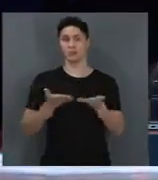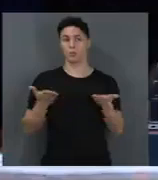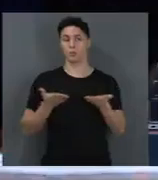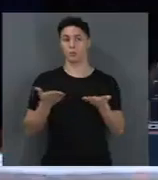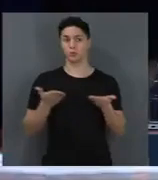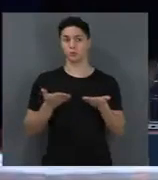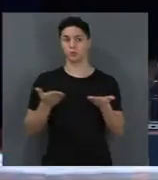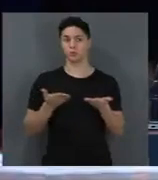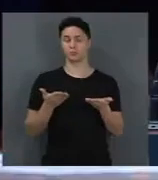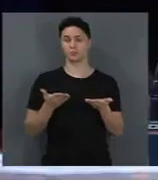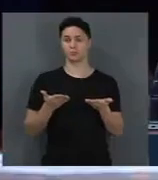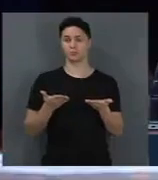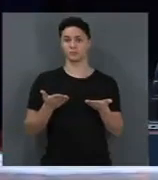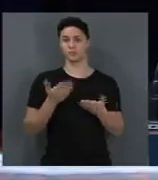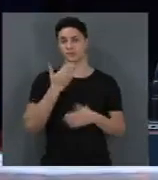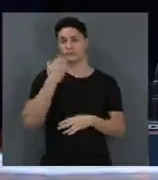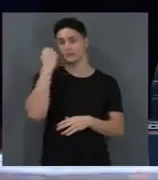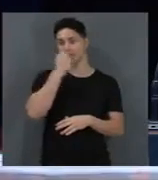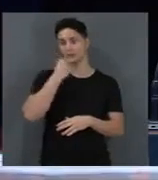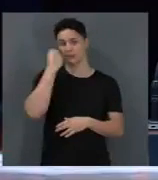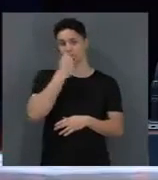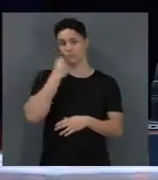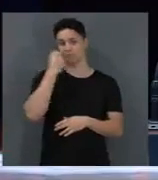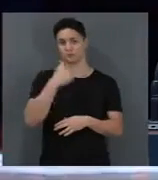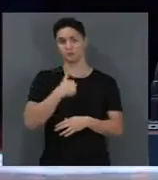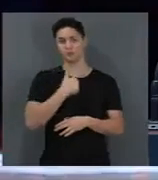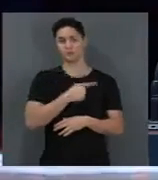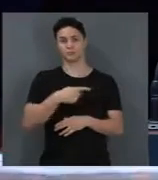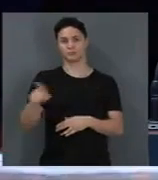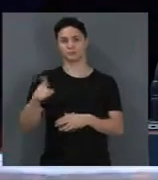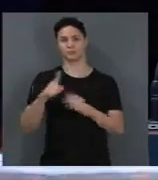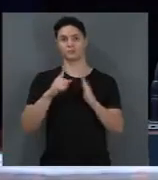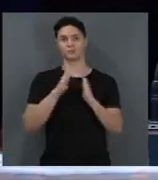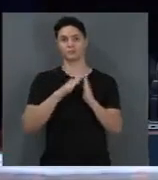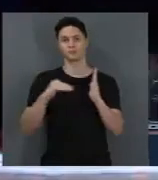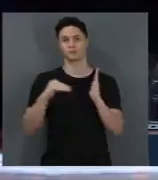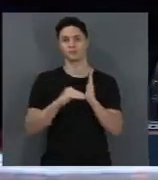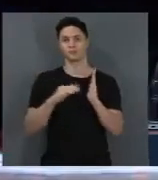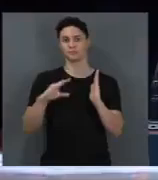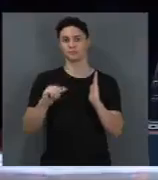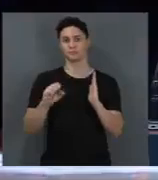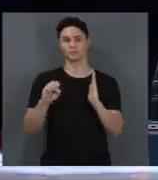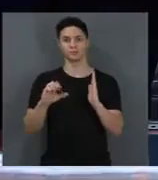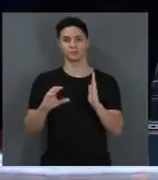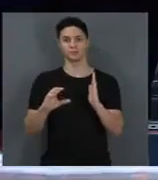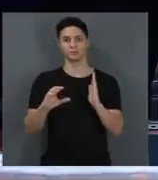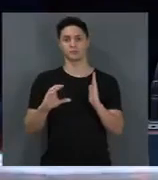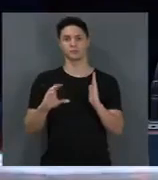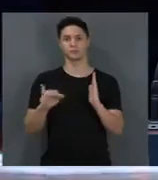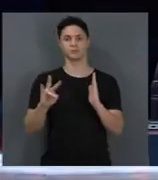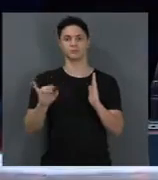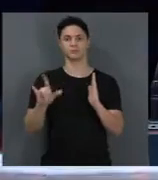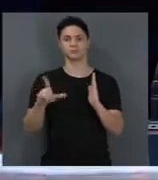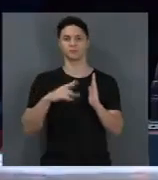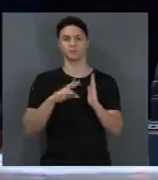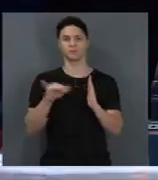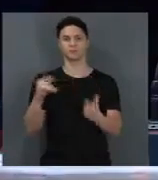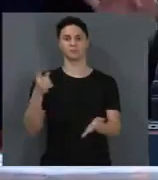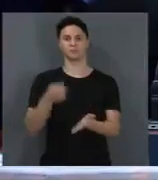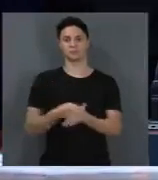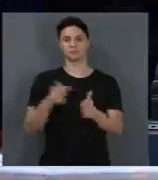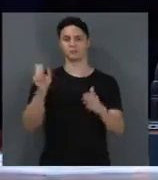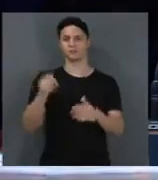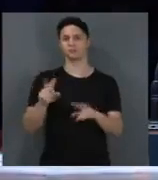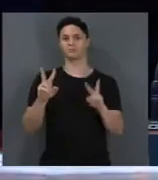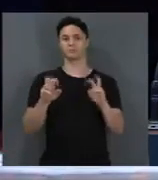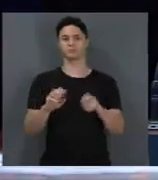disse, senador, eu estive na Casa Civil e a Casa Civil vai bancar, sim, a questão das